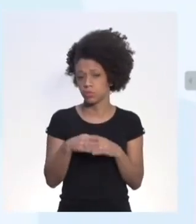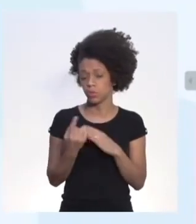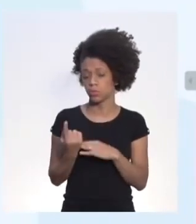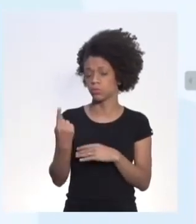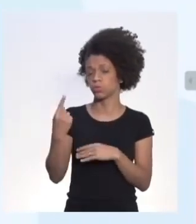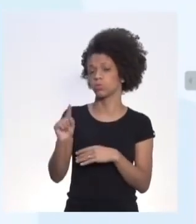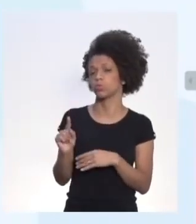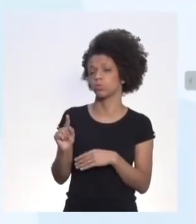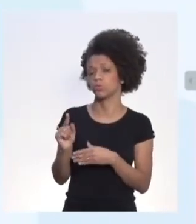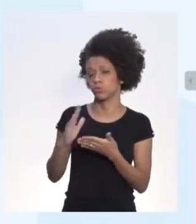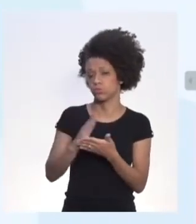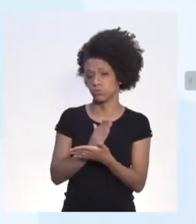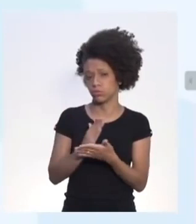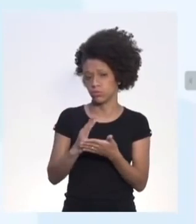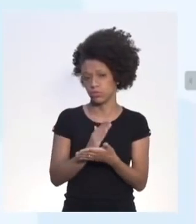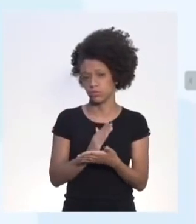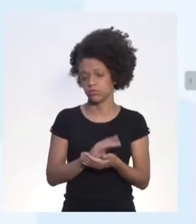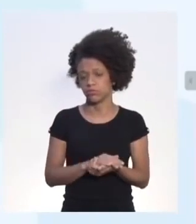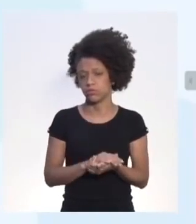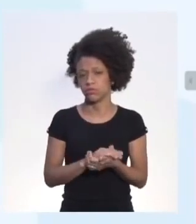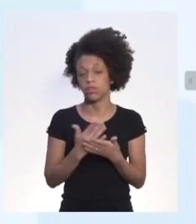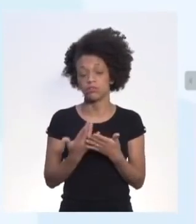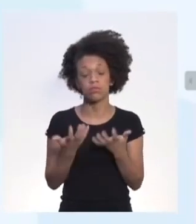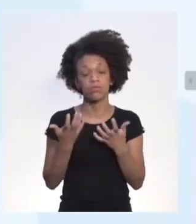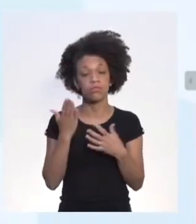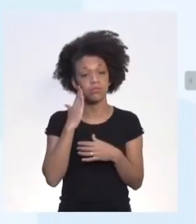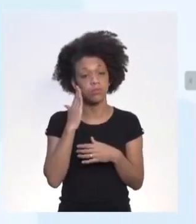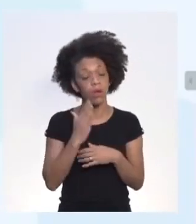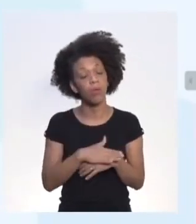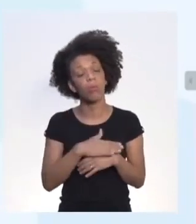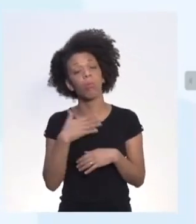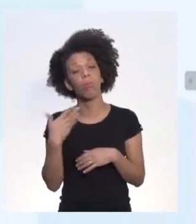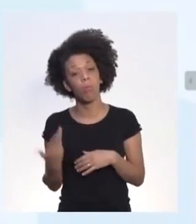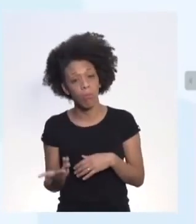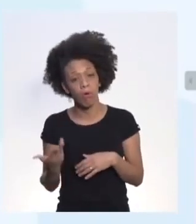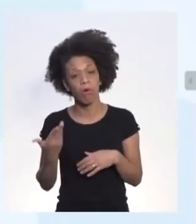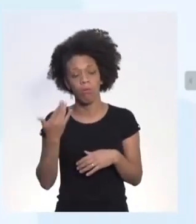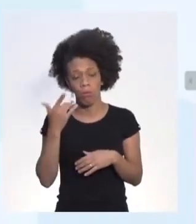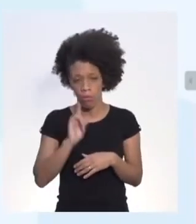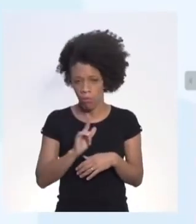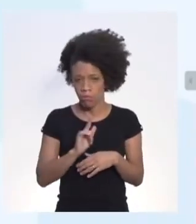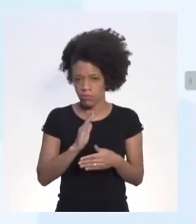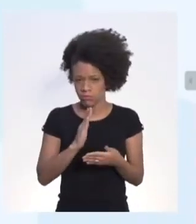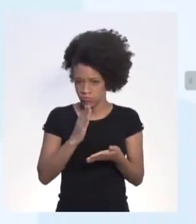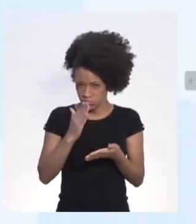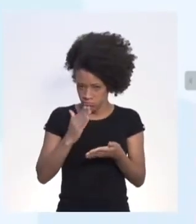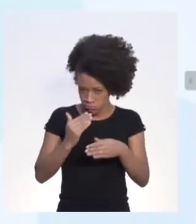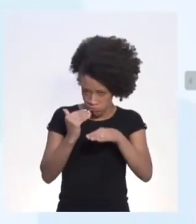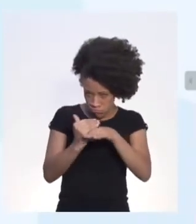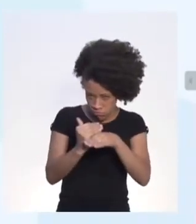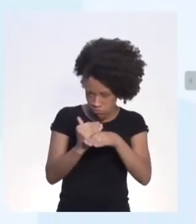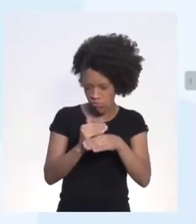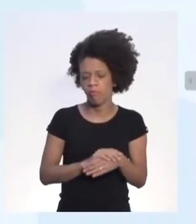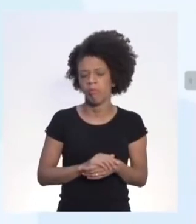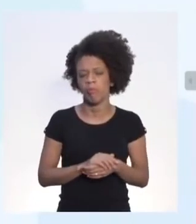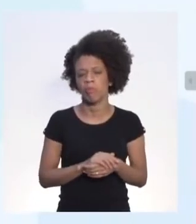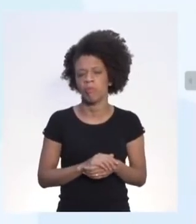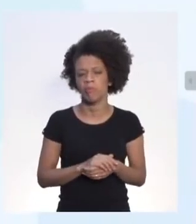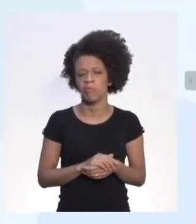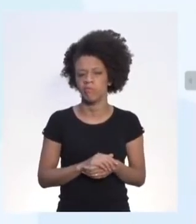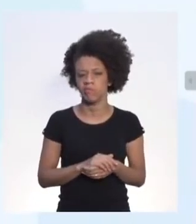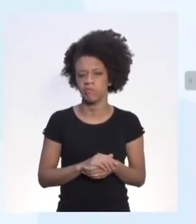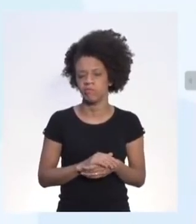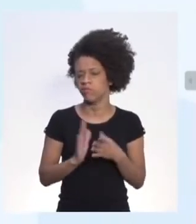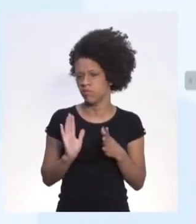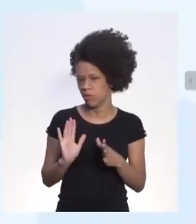nesse último pedaço aqui, né, Osmar? Sim. Então, eu quero saber qual que eu consigo encaixar aqui, beleza? Beleza. Então, deixa eu apagar isso aqui,